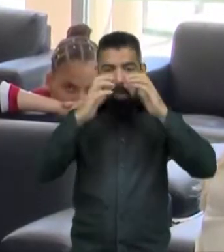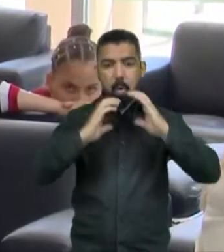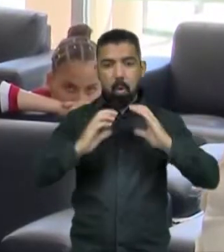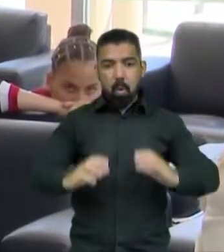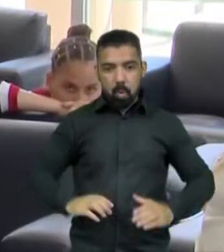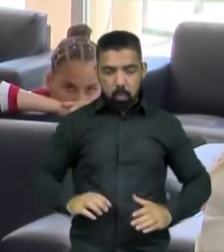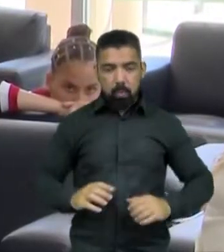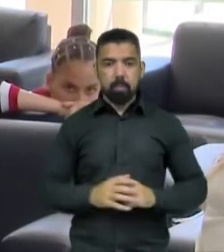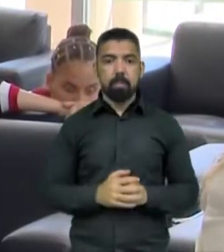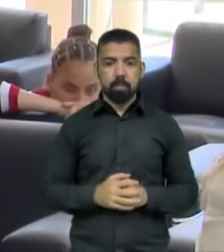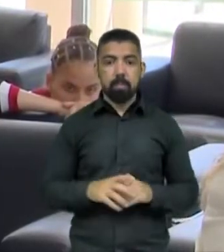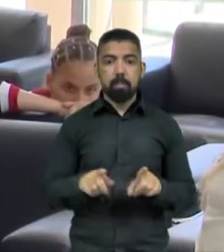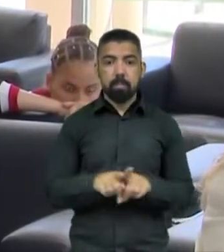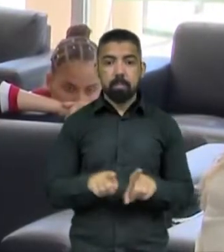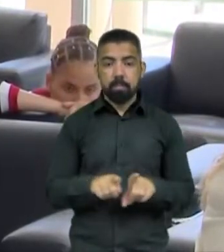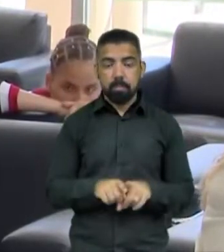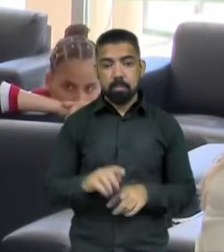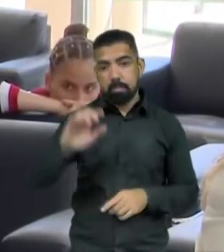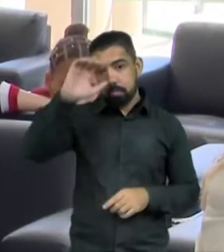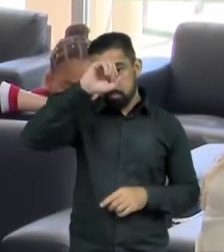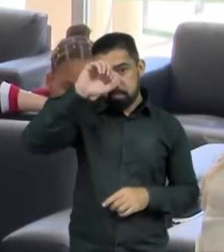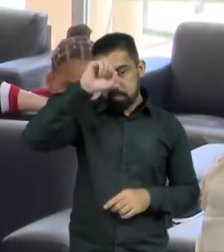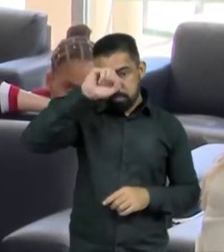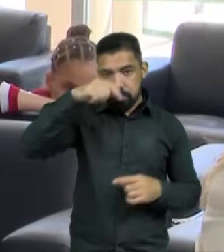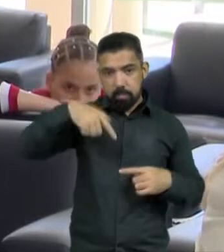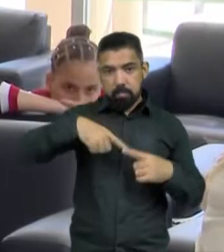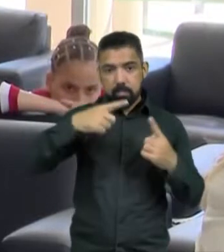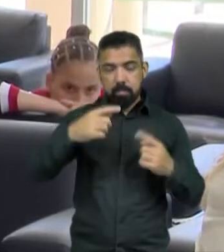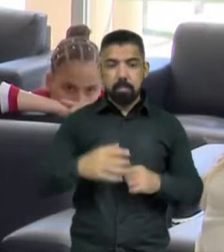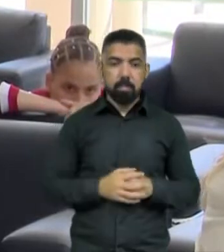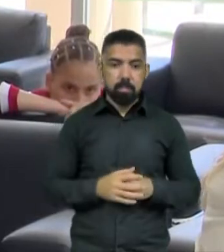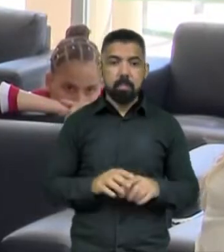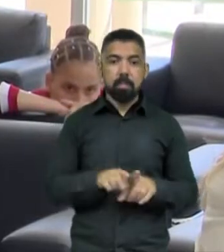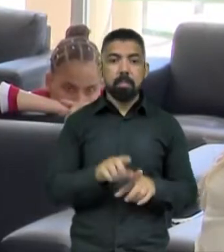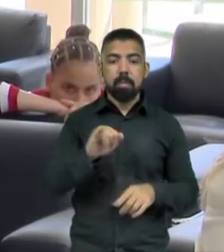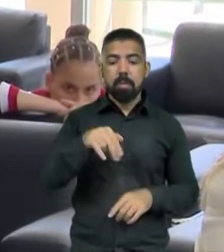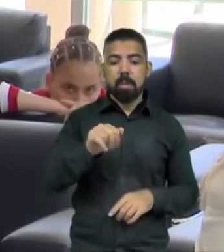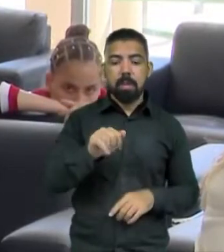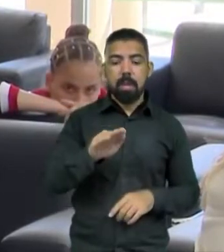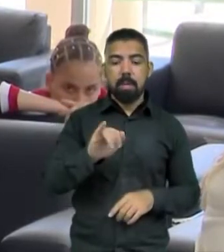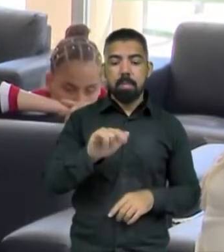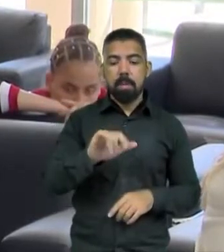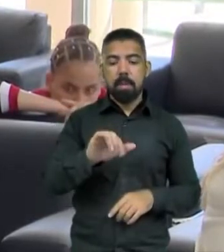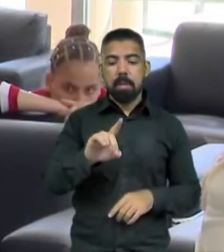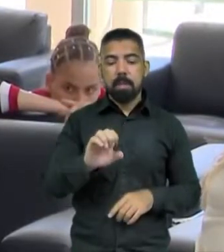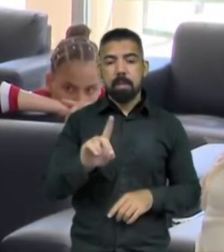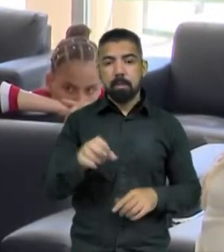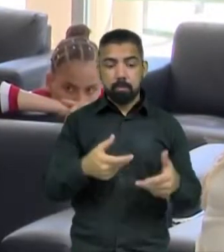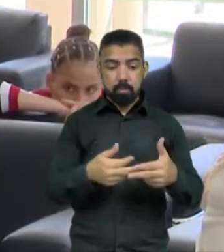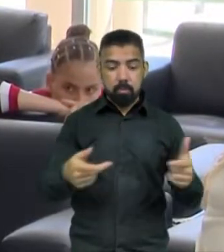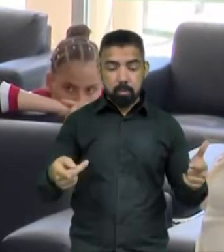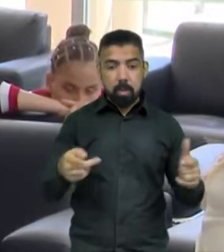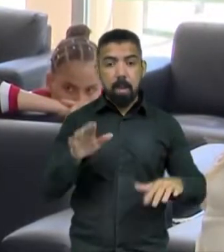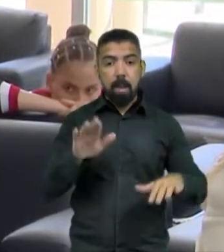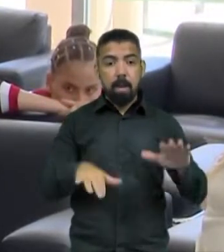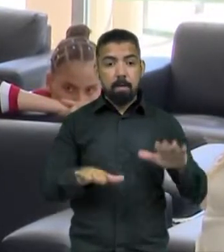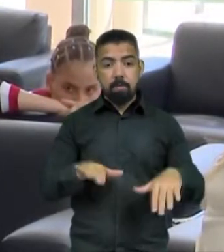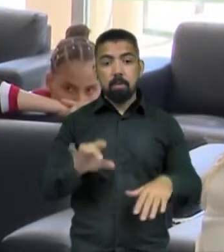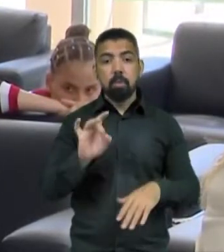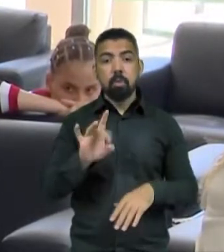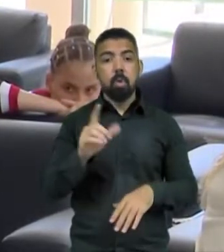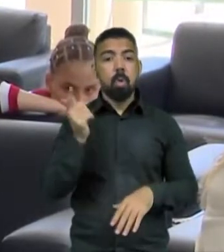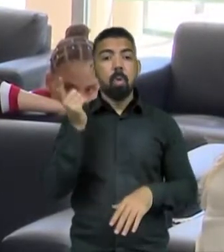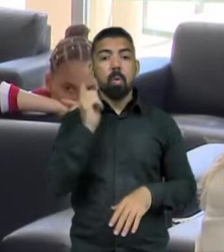lesões neurológicas de aprendizado, de irritabilidade, situações que a gente muitas vezes só vai conseguir fazer